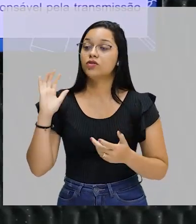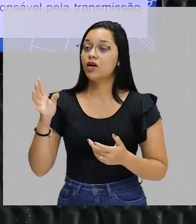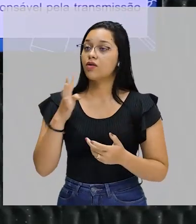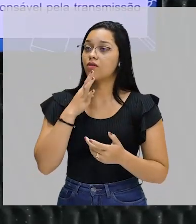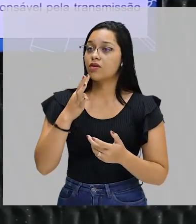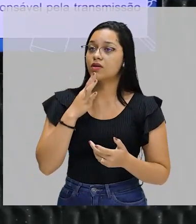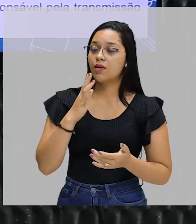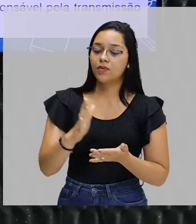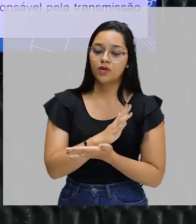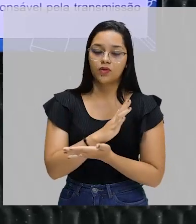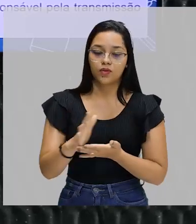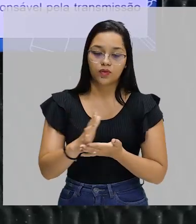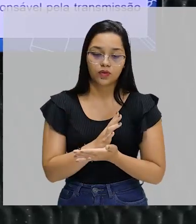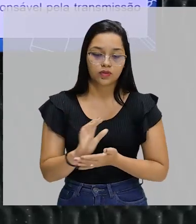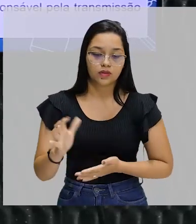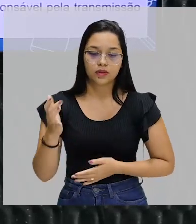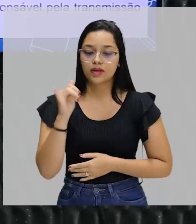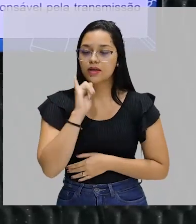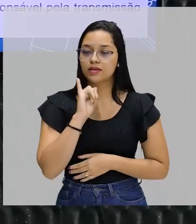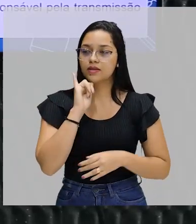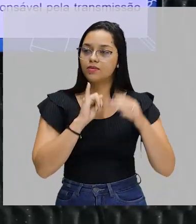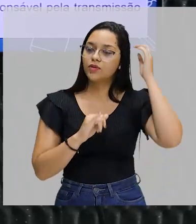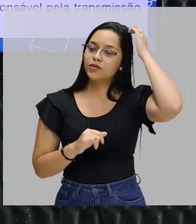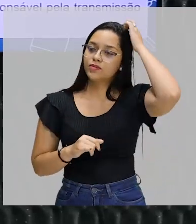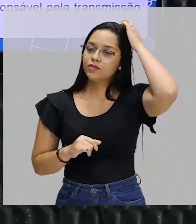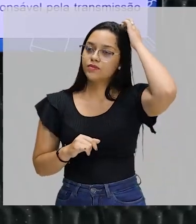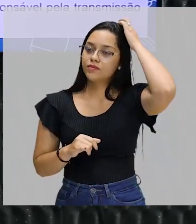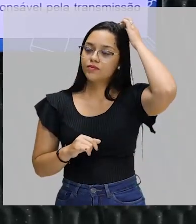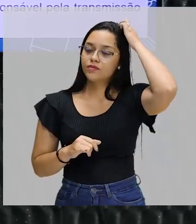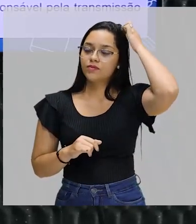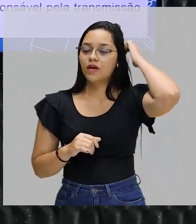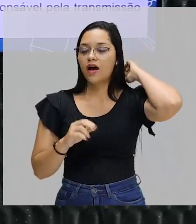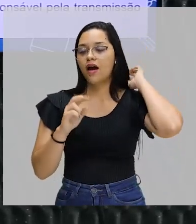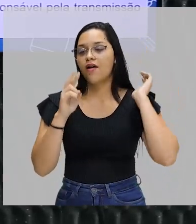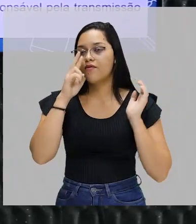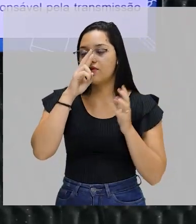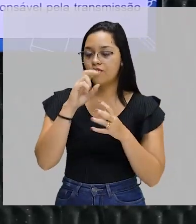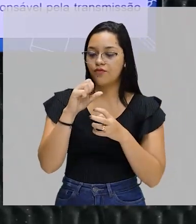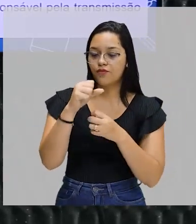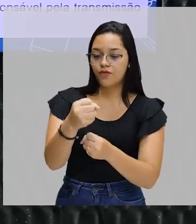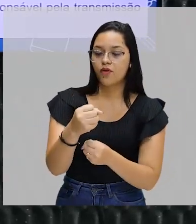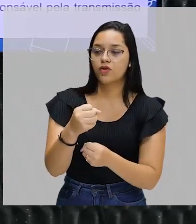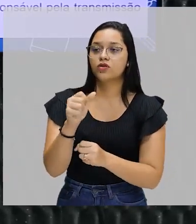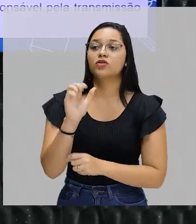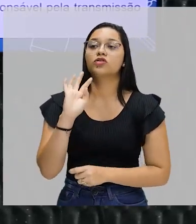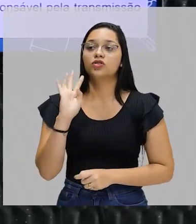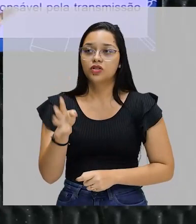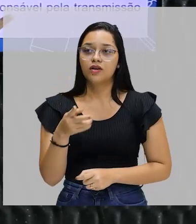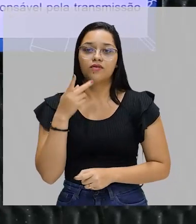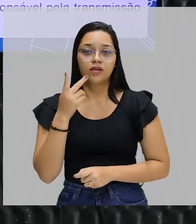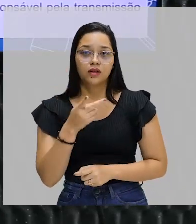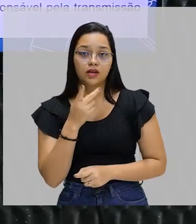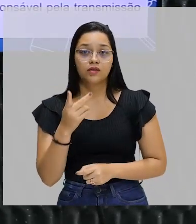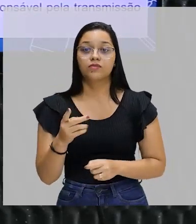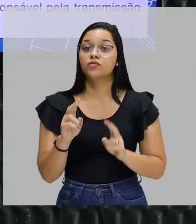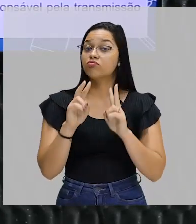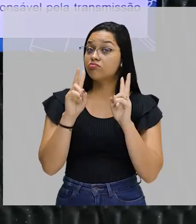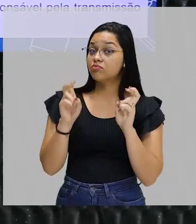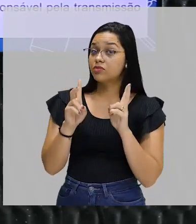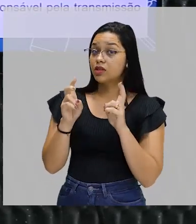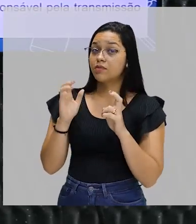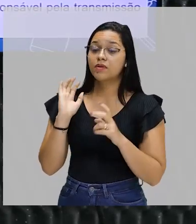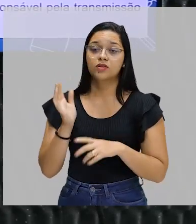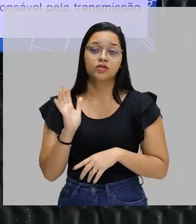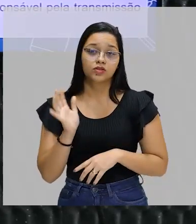conhecemos algumas situaçõezinhas. Por exemplo, a força forte. A força forte, nós já falamos algo sobre a força